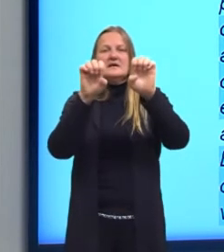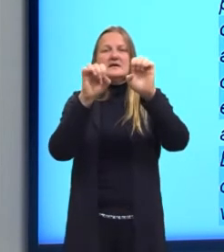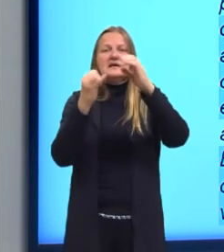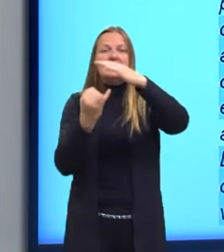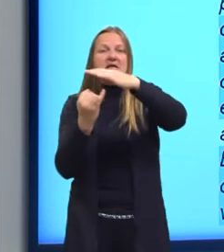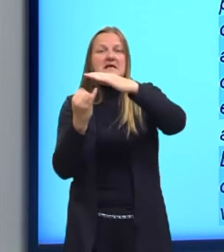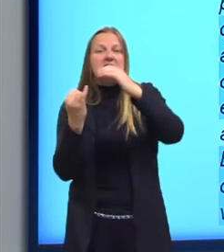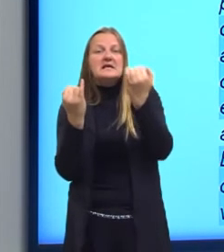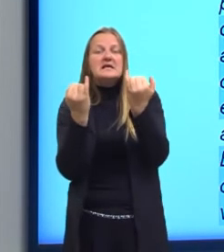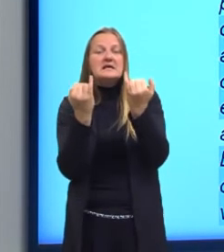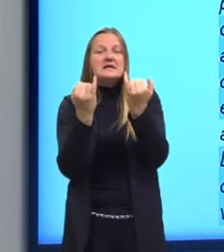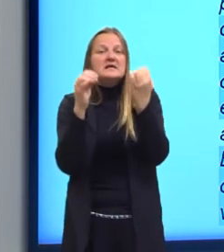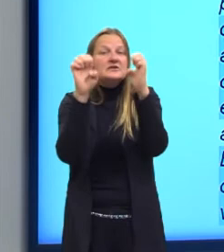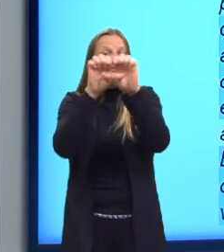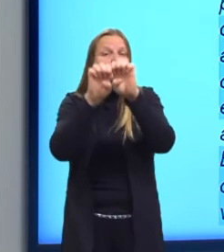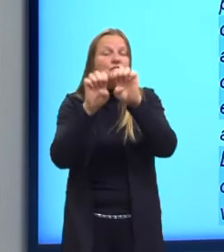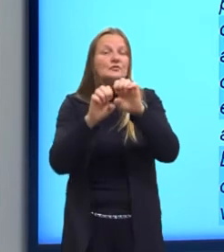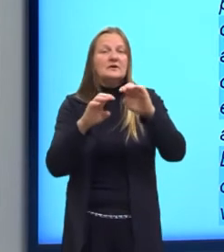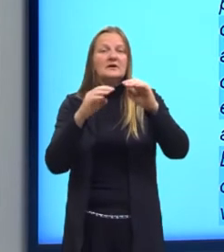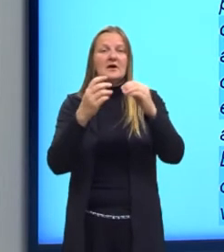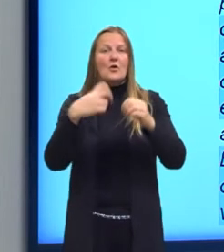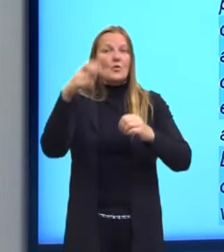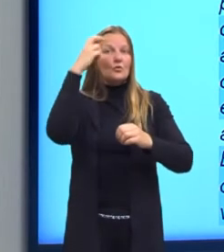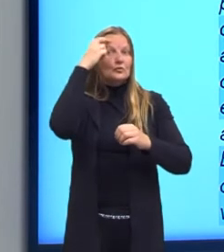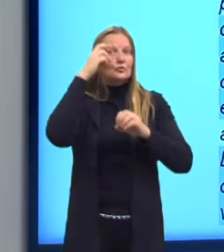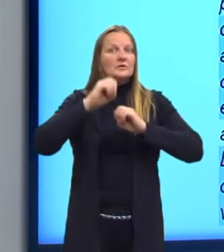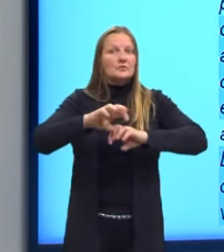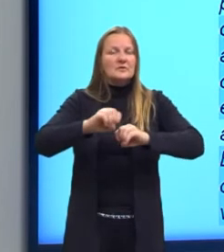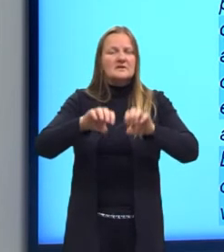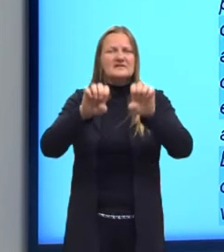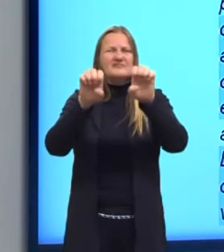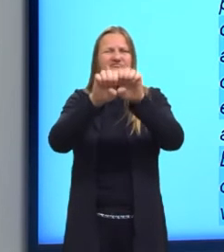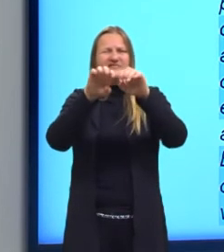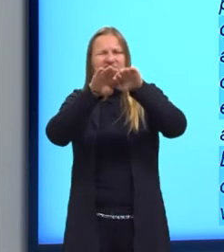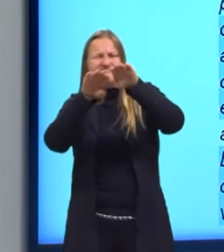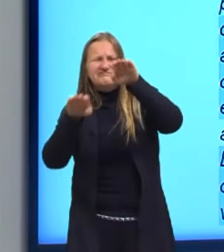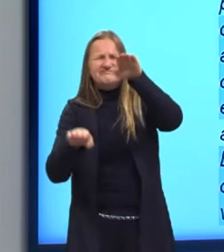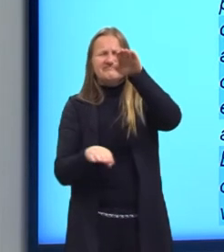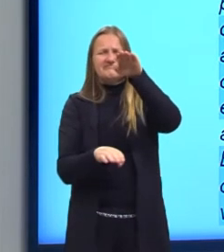destinada educação a cultura e a entretenimento educativo